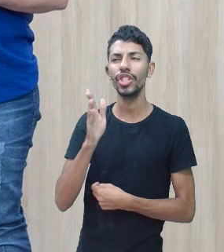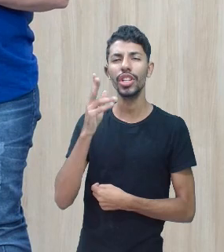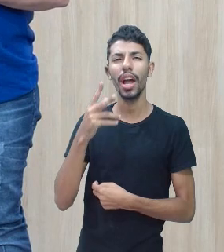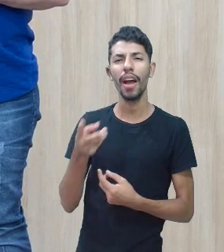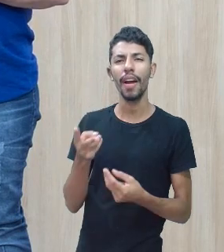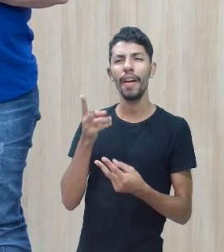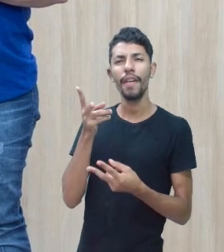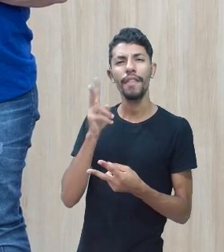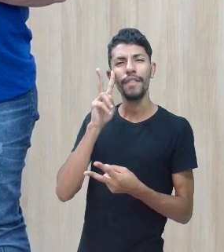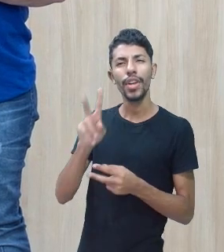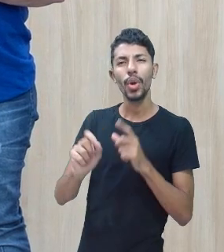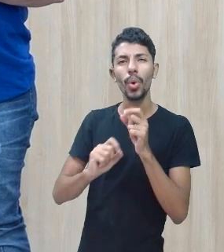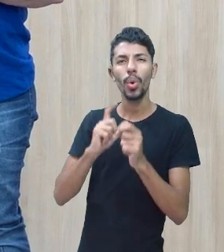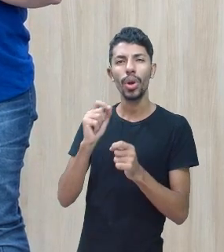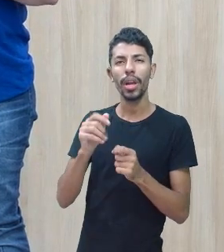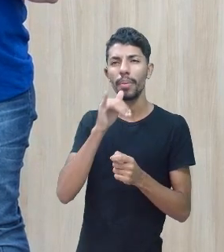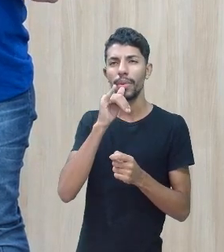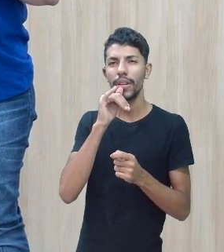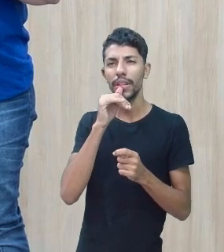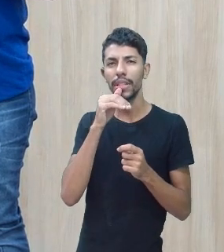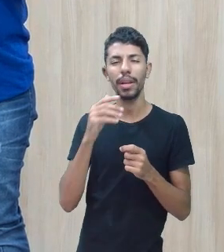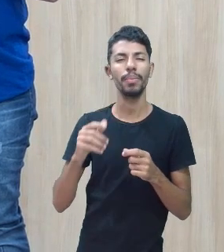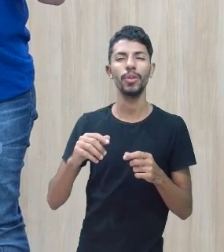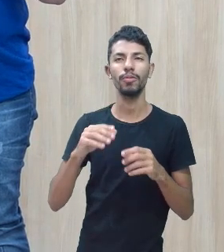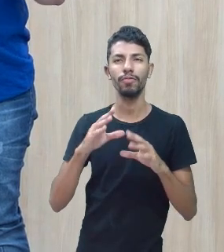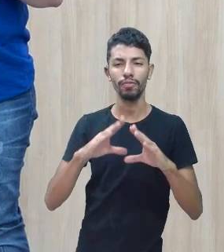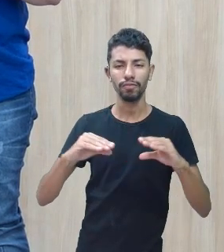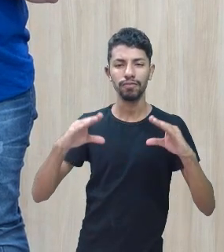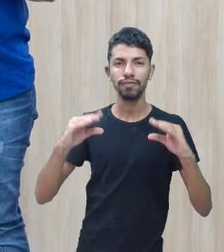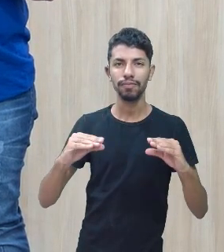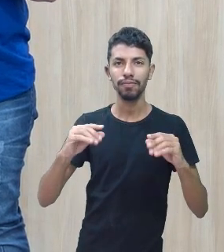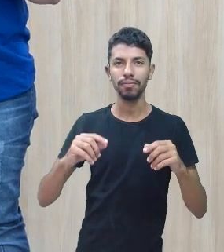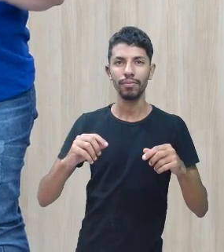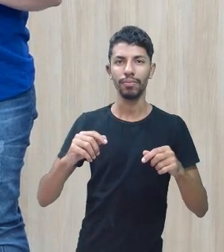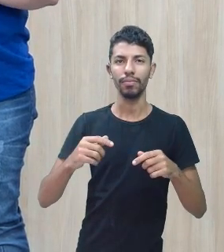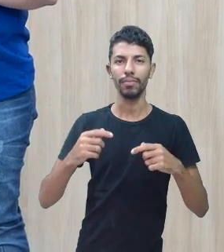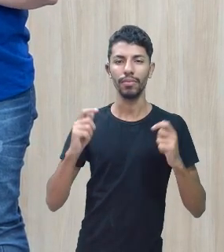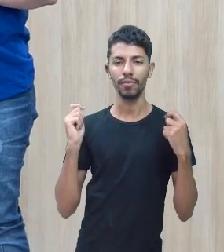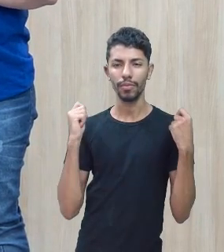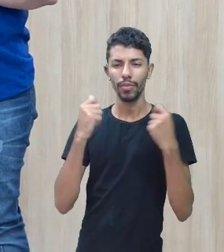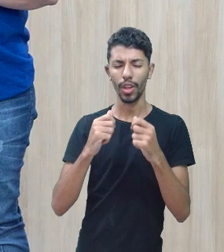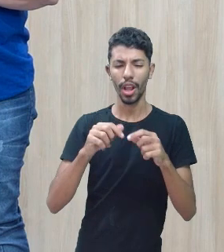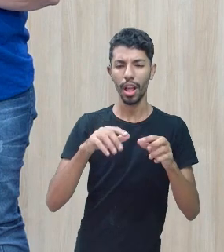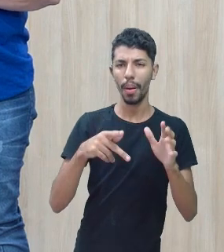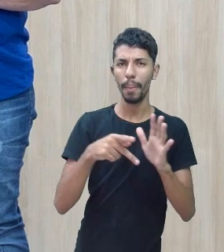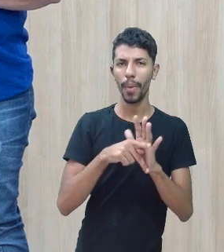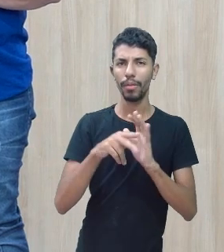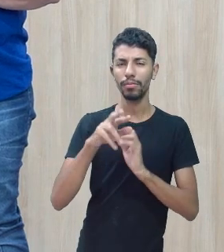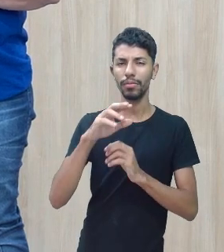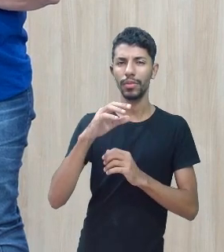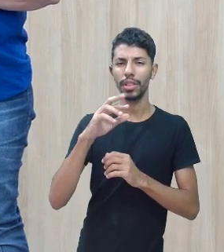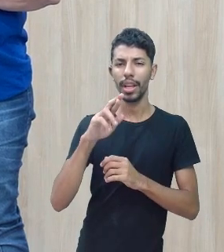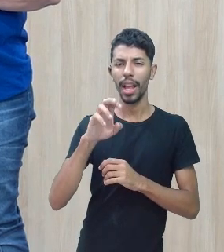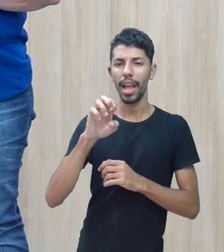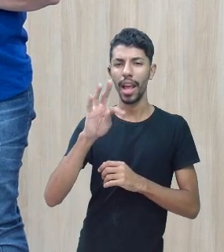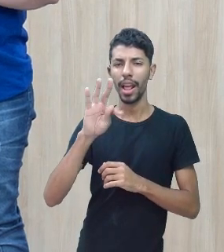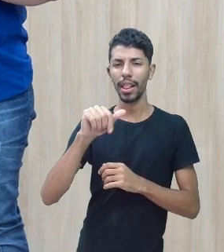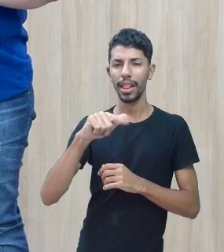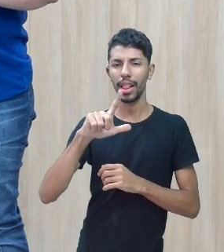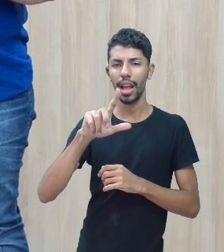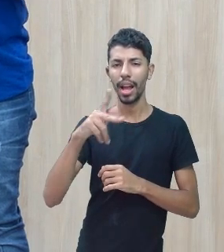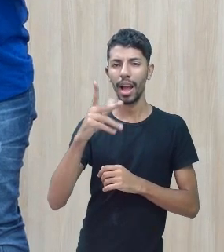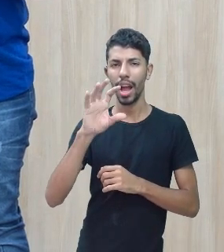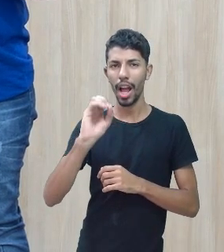retalho? Tem uma poesia, um poema lindo de Cora Coralina, que é